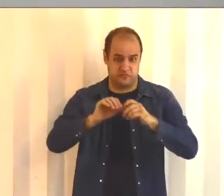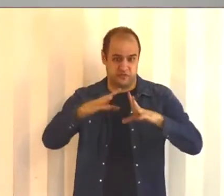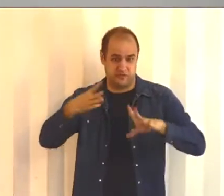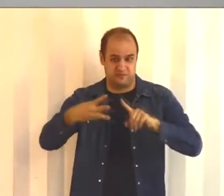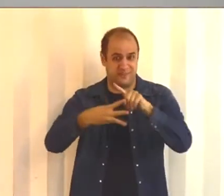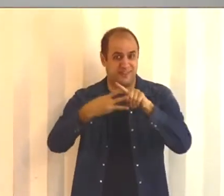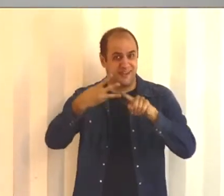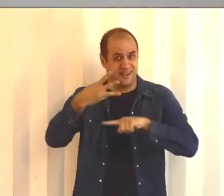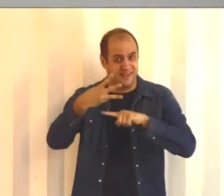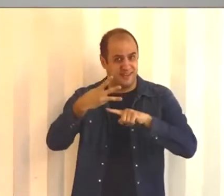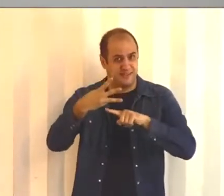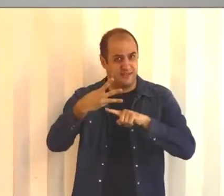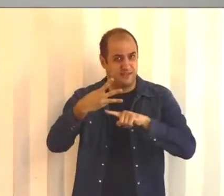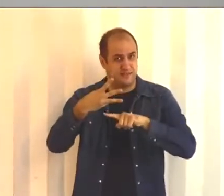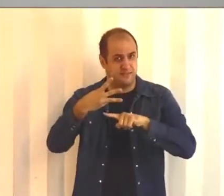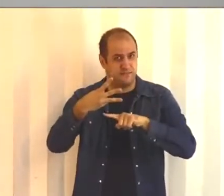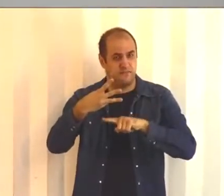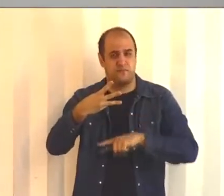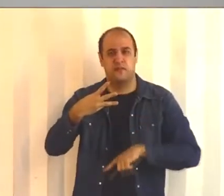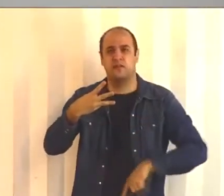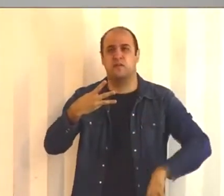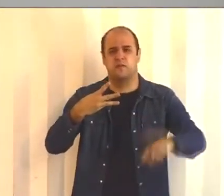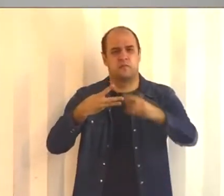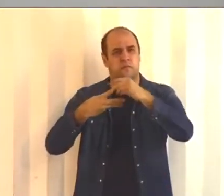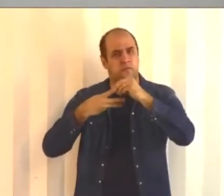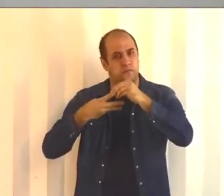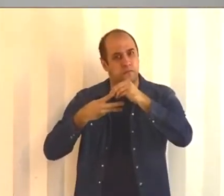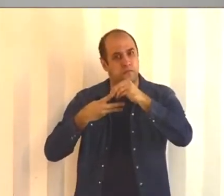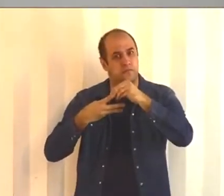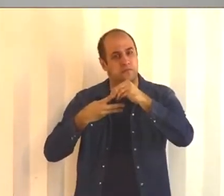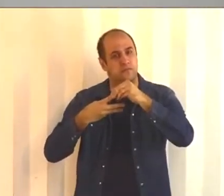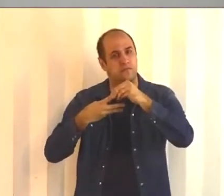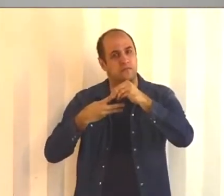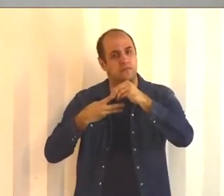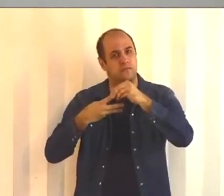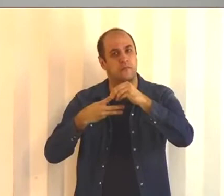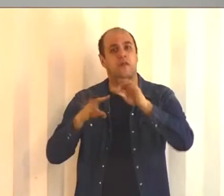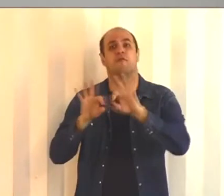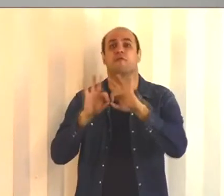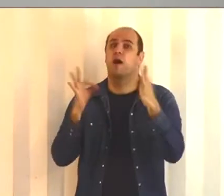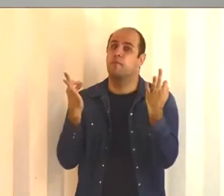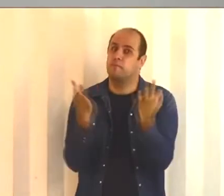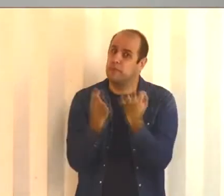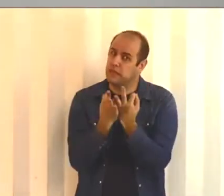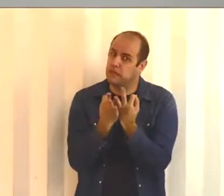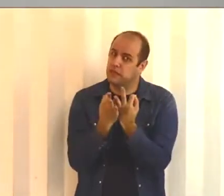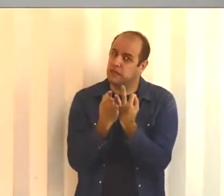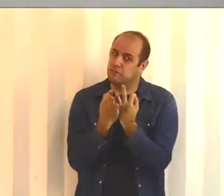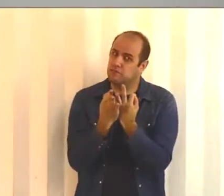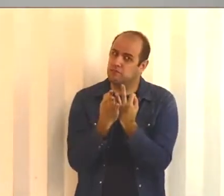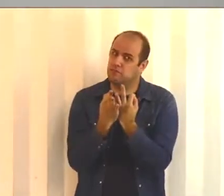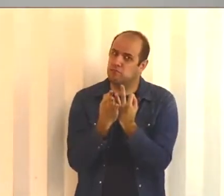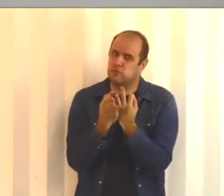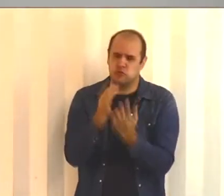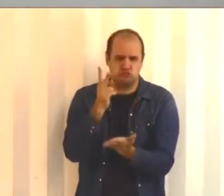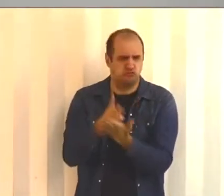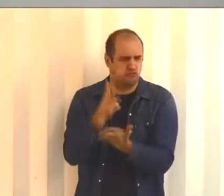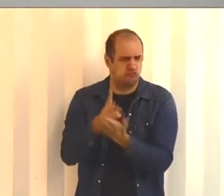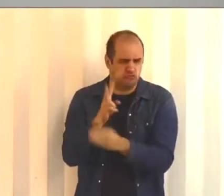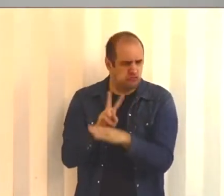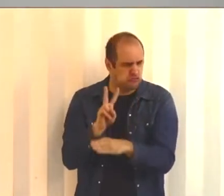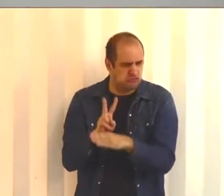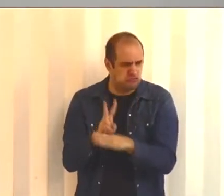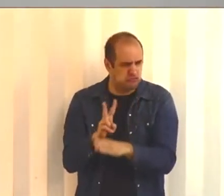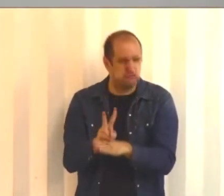Ele não abre mão de jeito nenhum. Deus estabeleceu a família e não abre mão de jeito nenhum